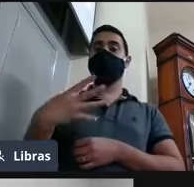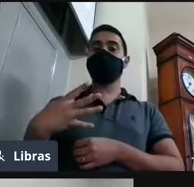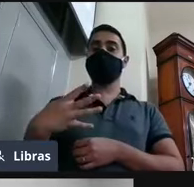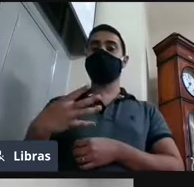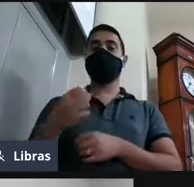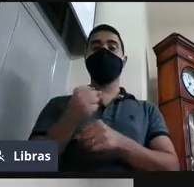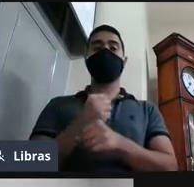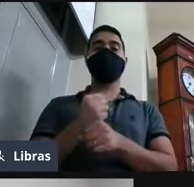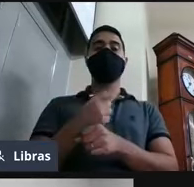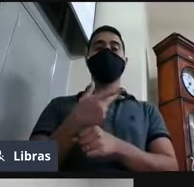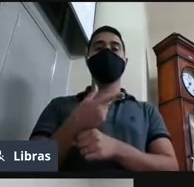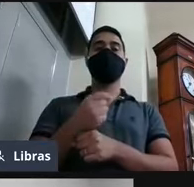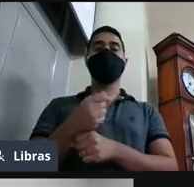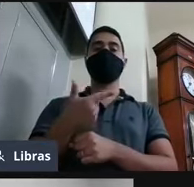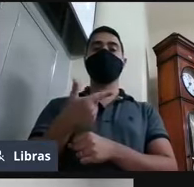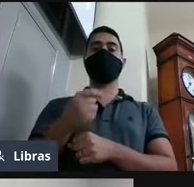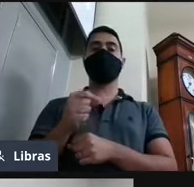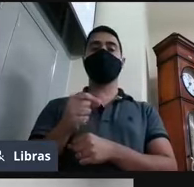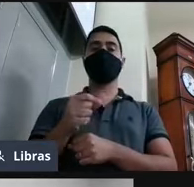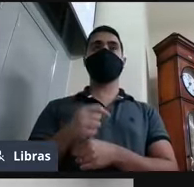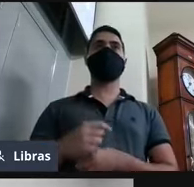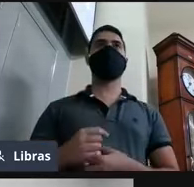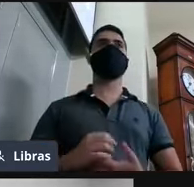004 de 2020,